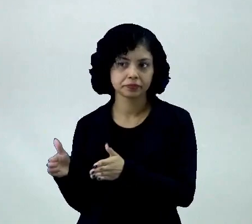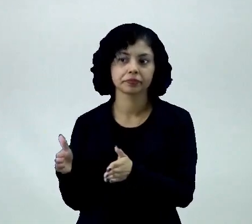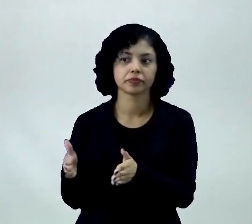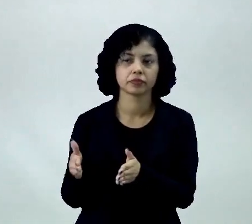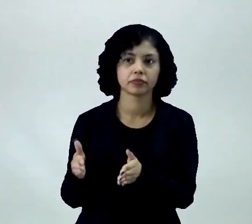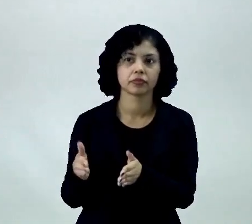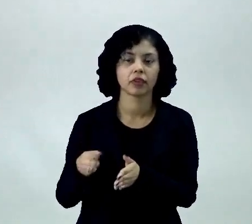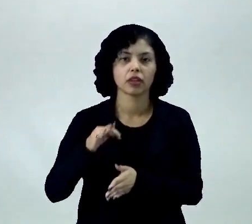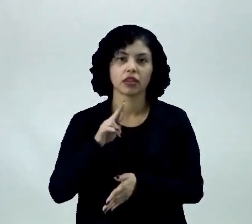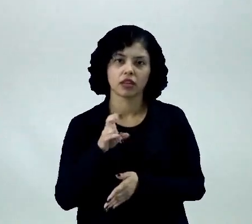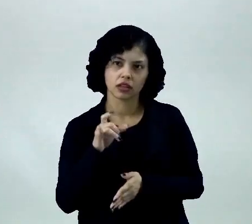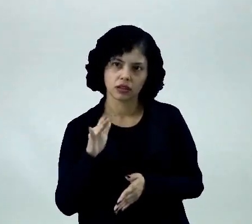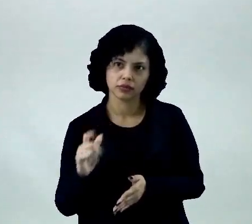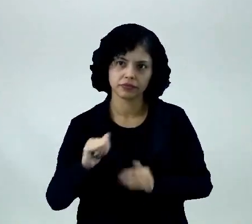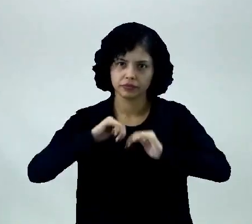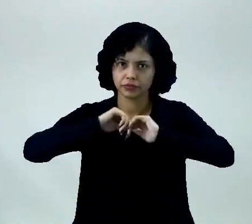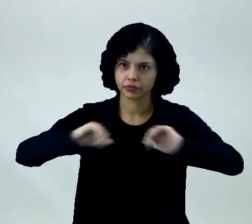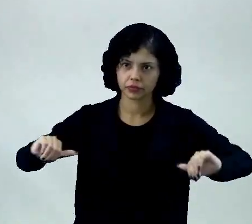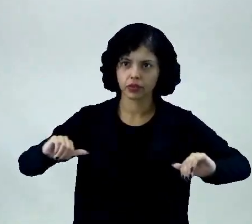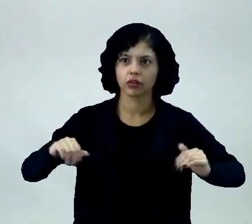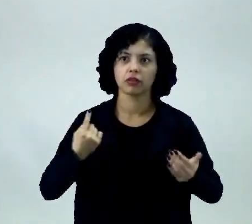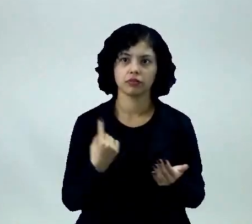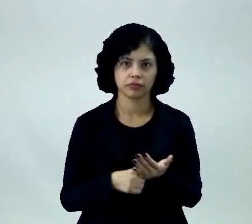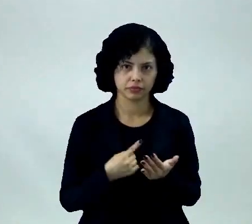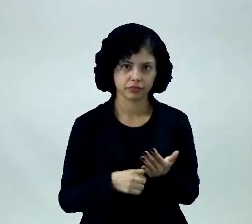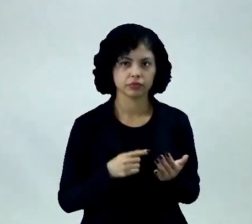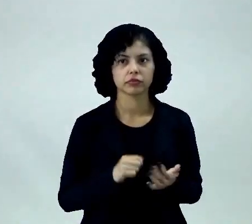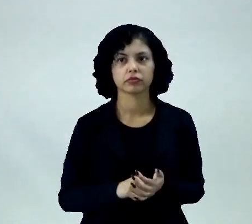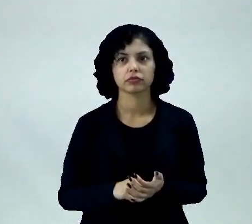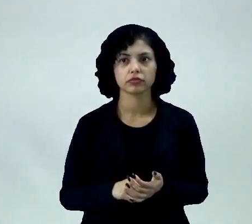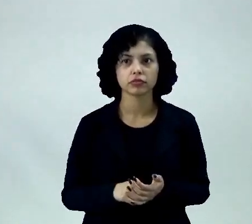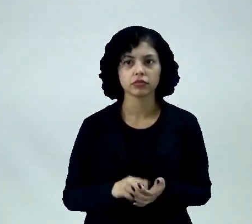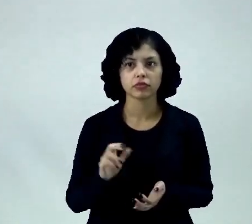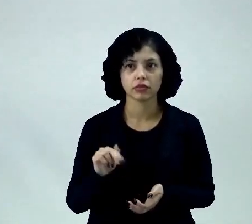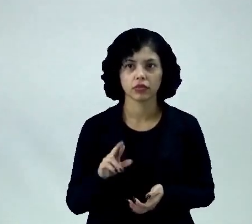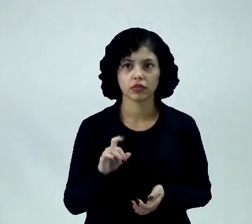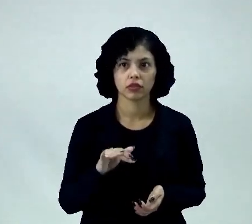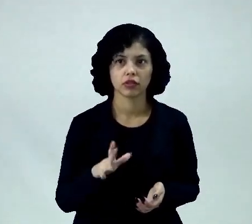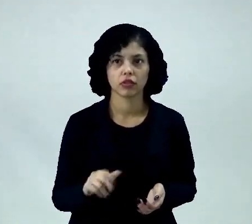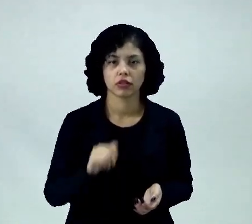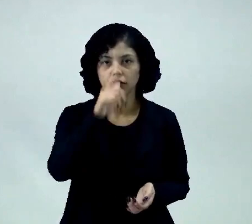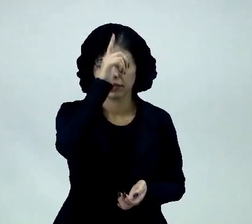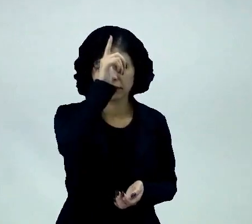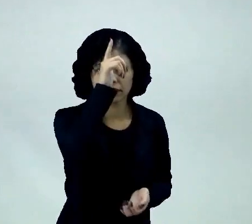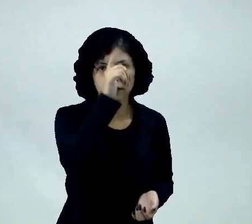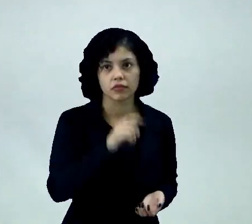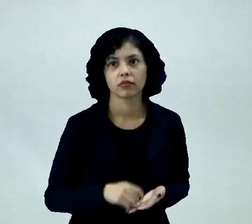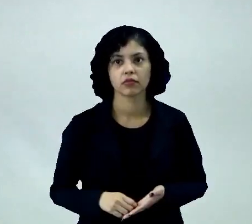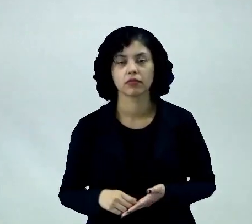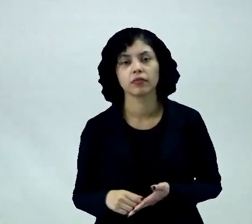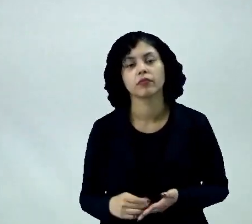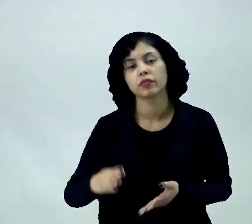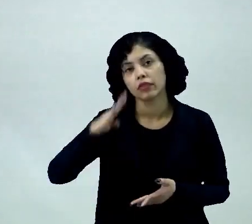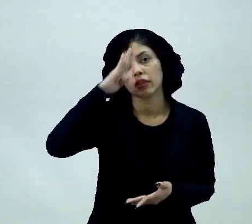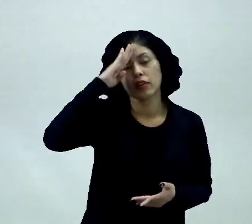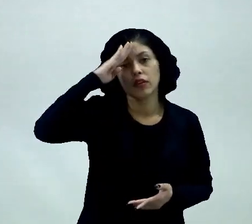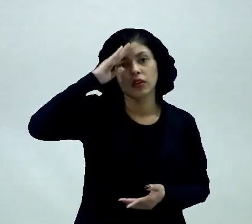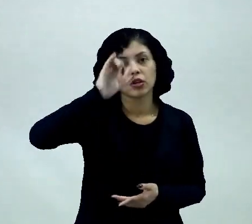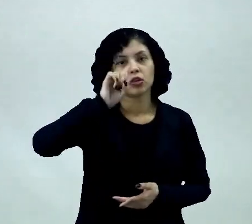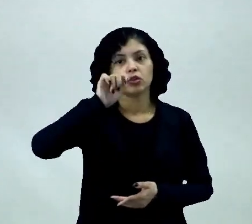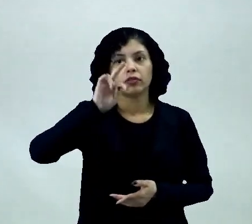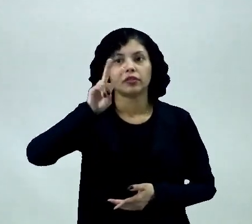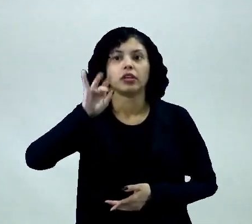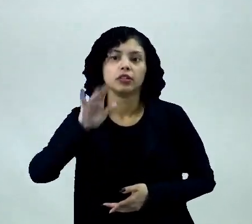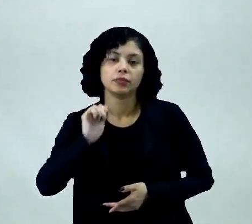dessa traição aí do rompimento dos acordos aí entre a União Soviética e a Alemanha, né, o exército soviético,